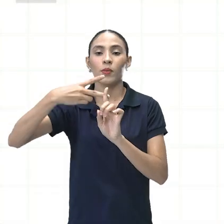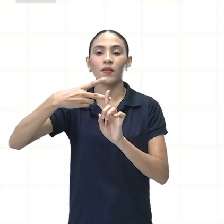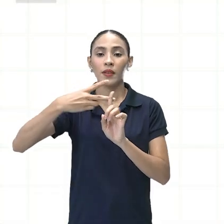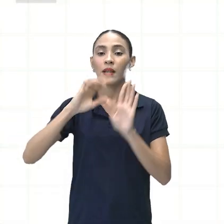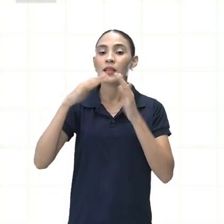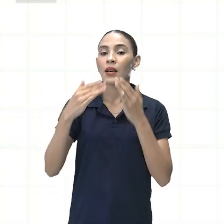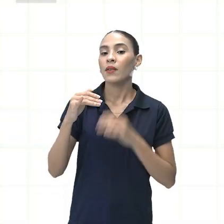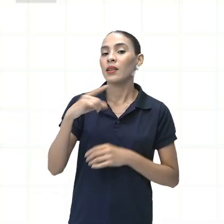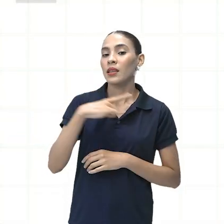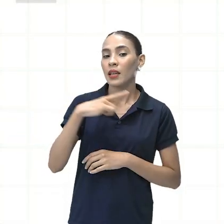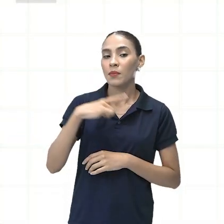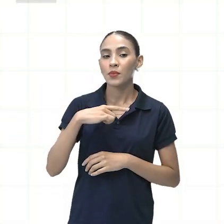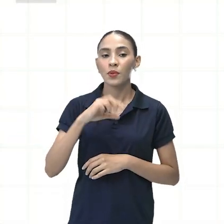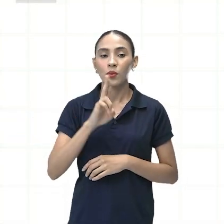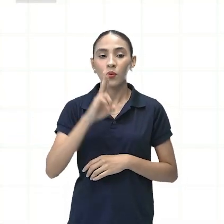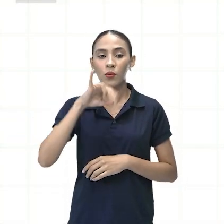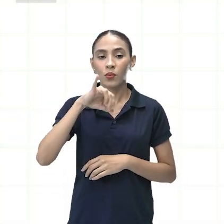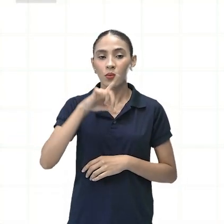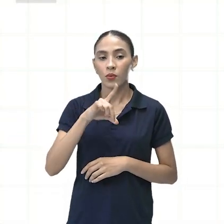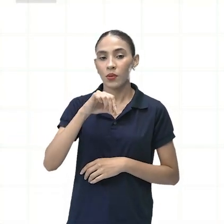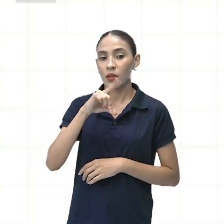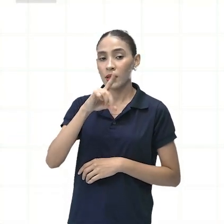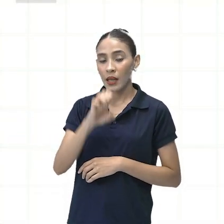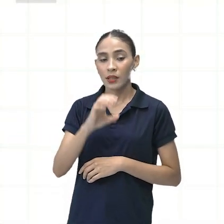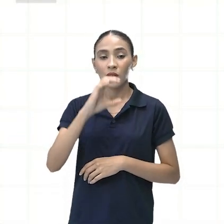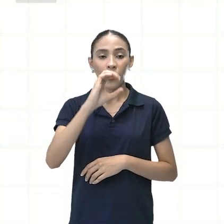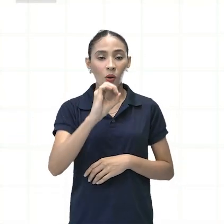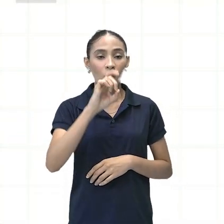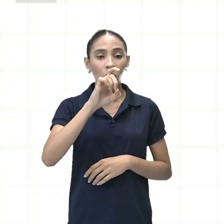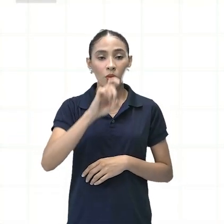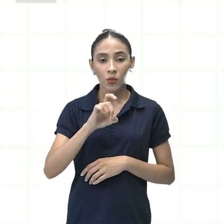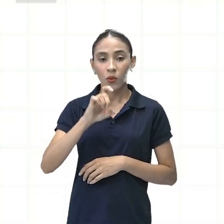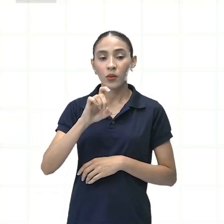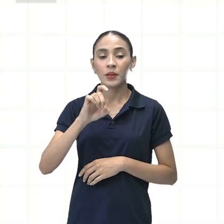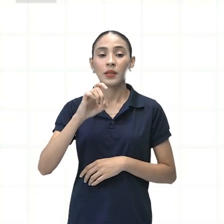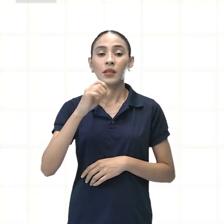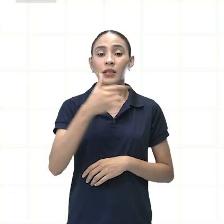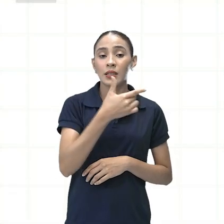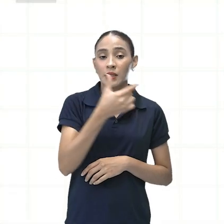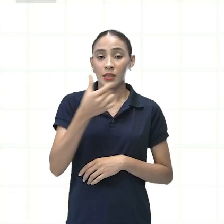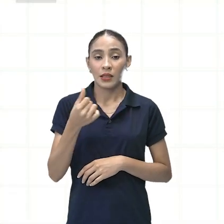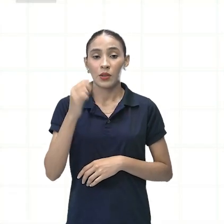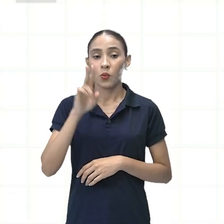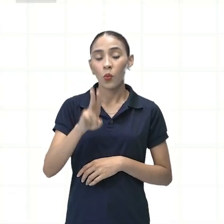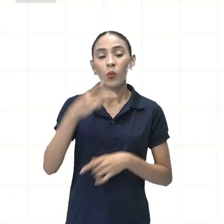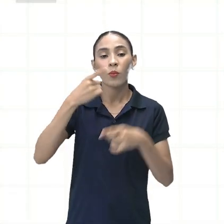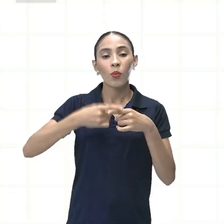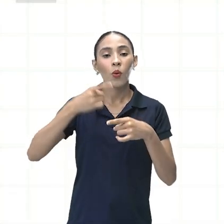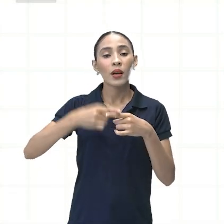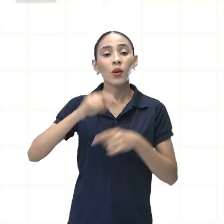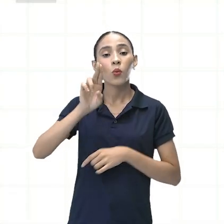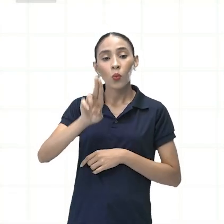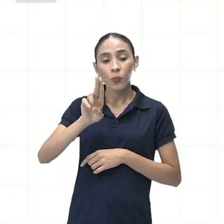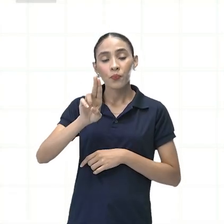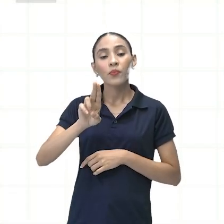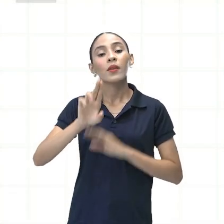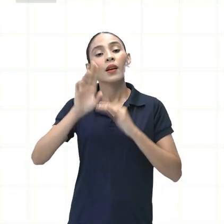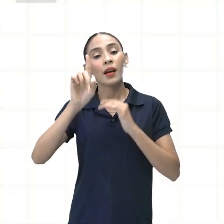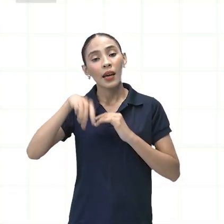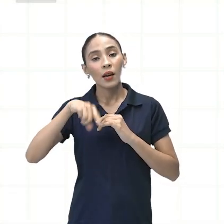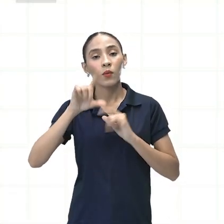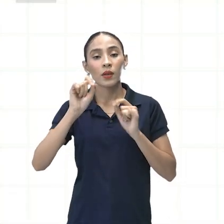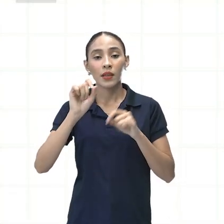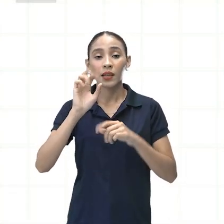valor. Então, nós temos a unidade de massa atômica do oxigênio num valor de 16U. Por que U? Porque esse é a